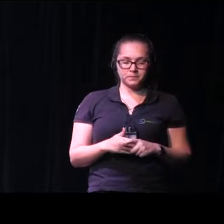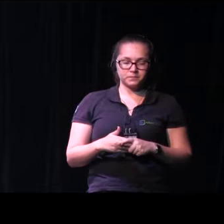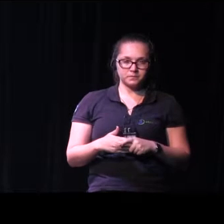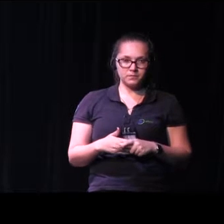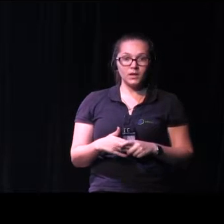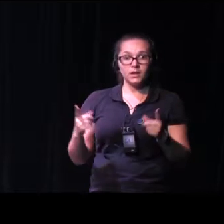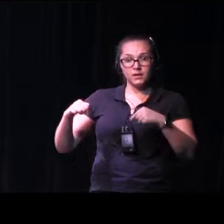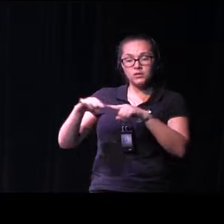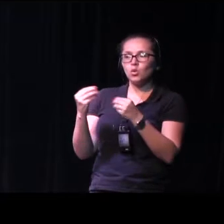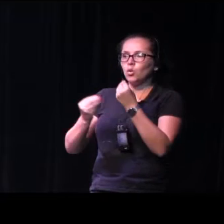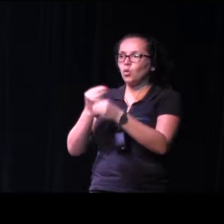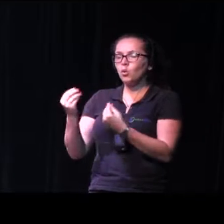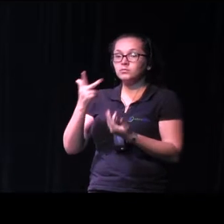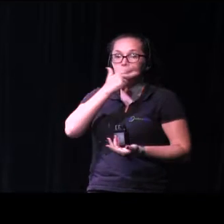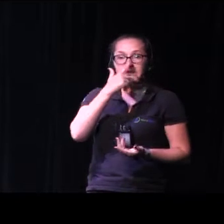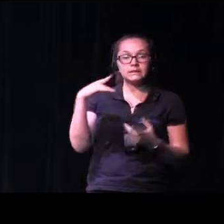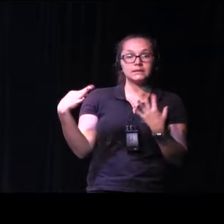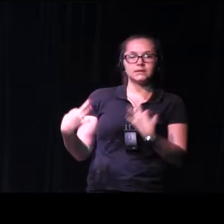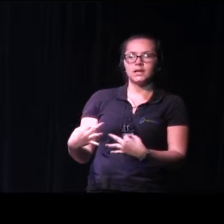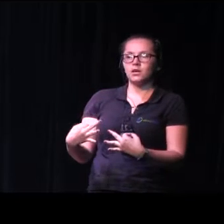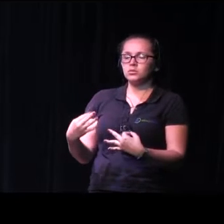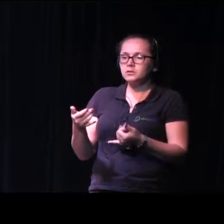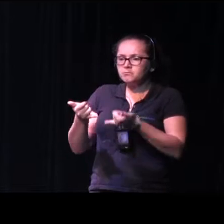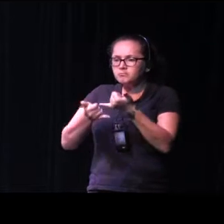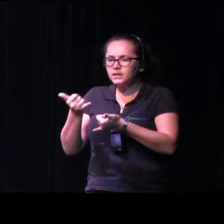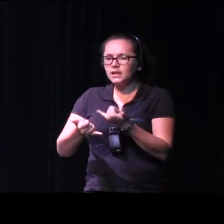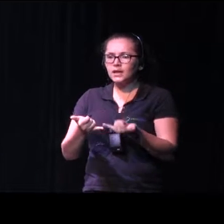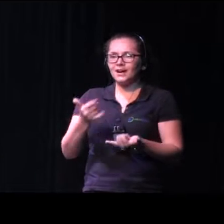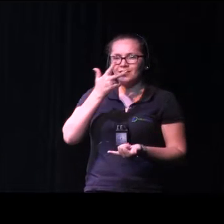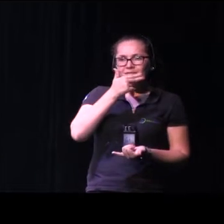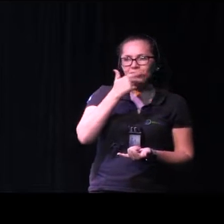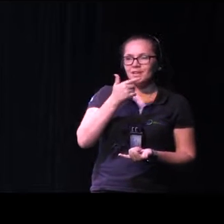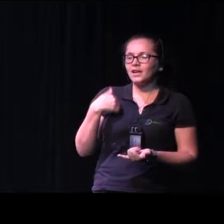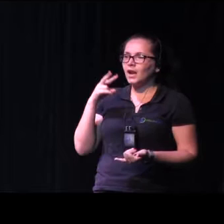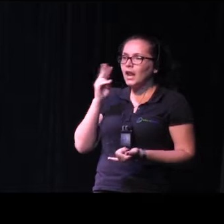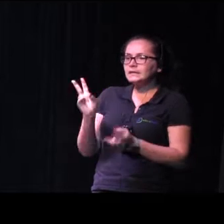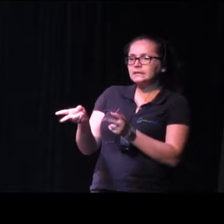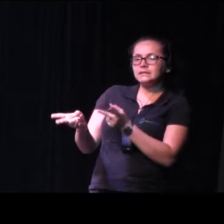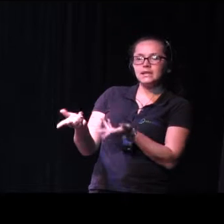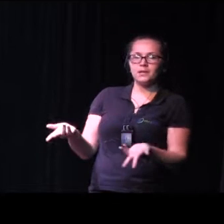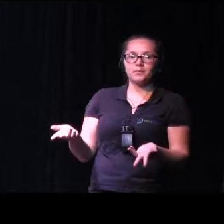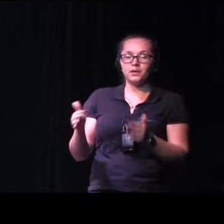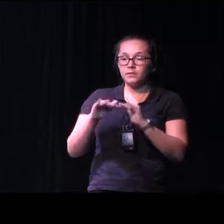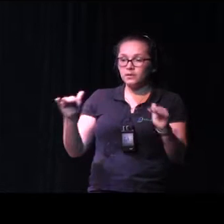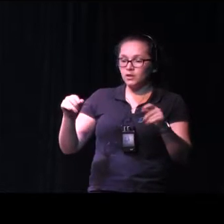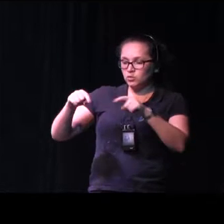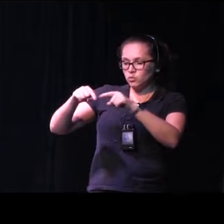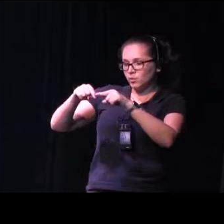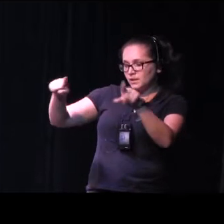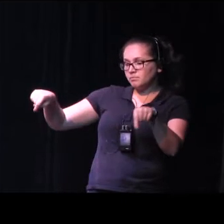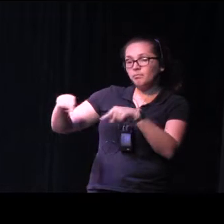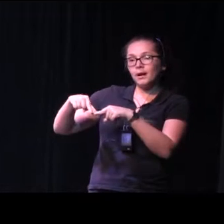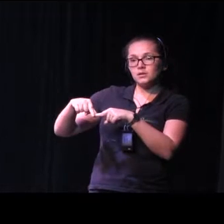urbano. E como pareceria sensato brincar quase com fluidez